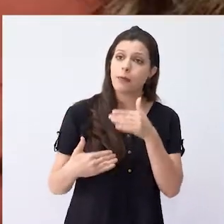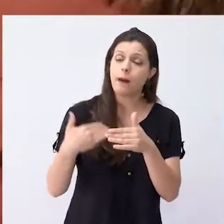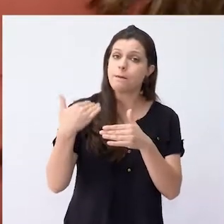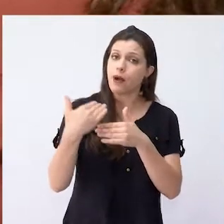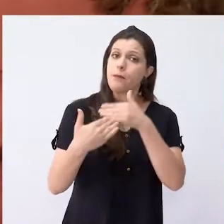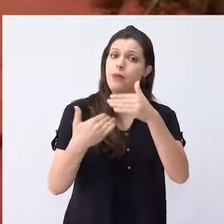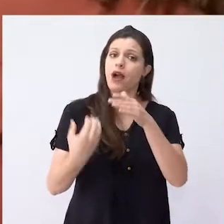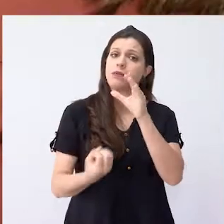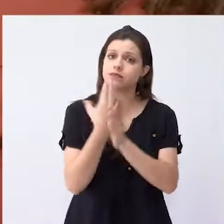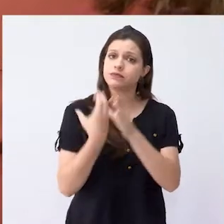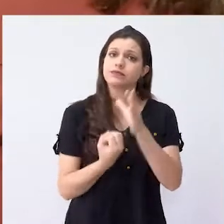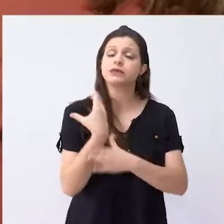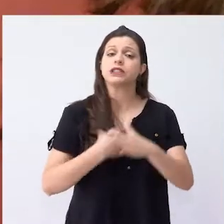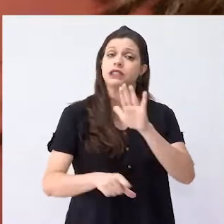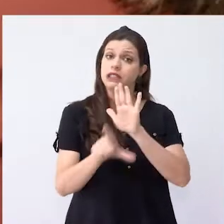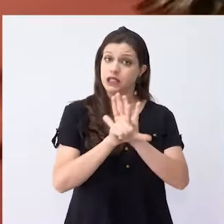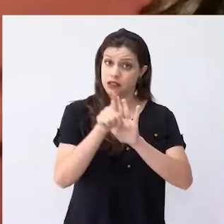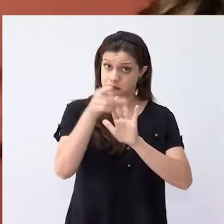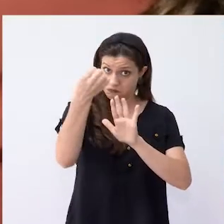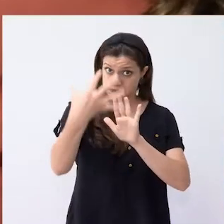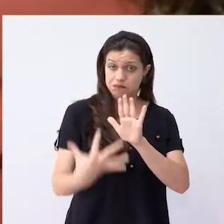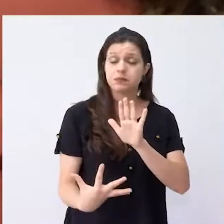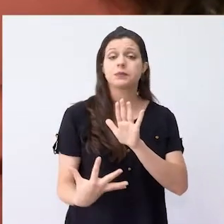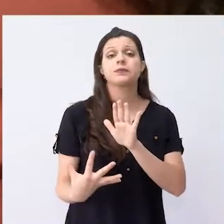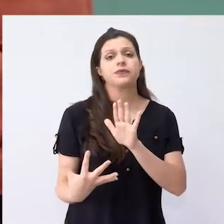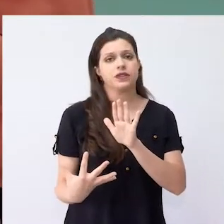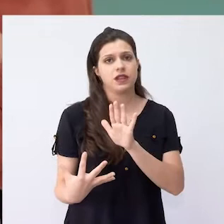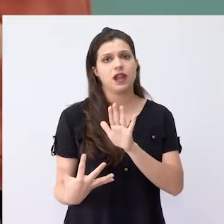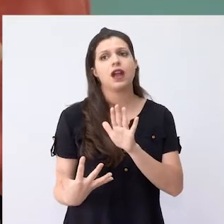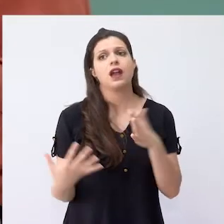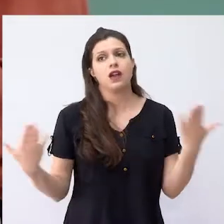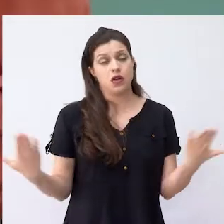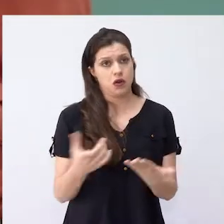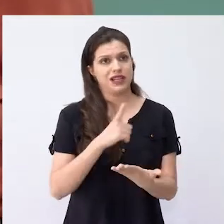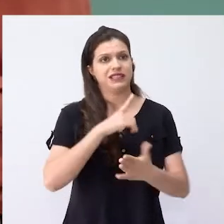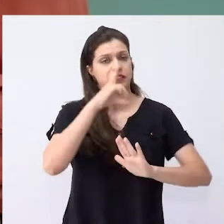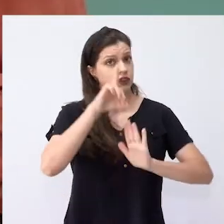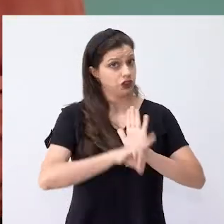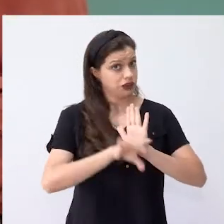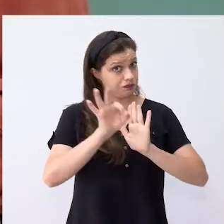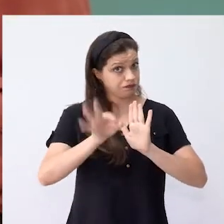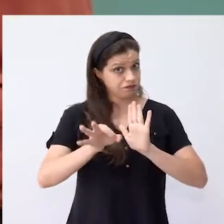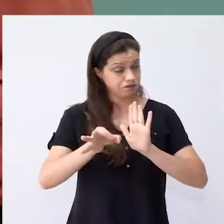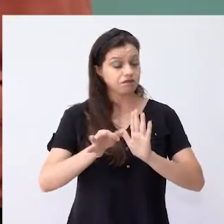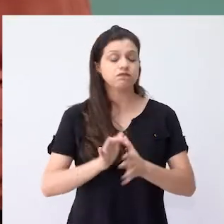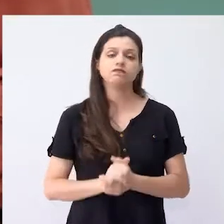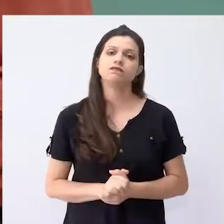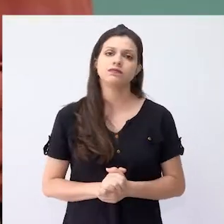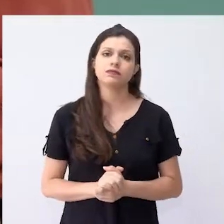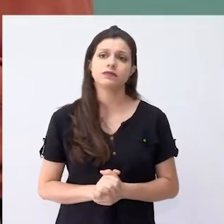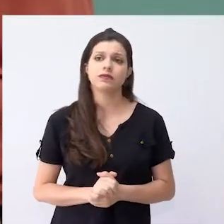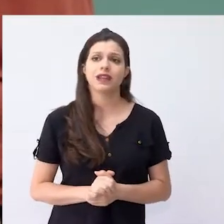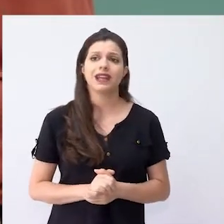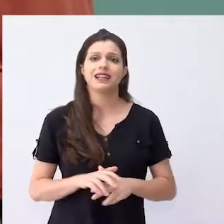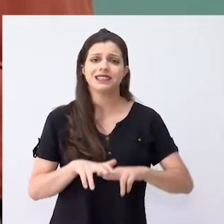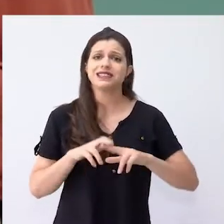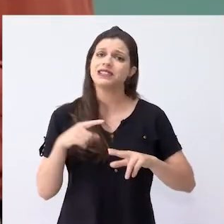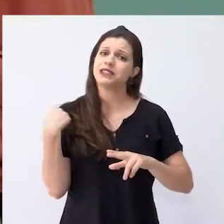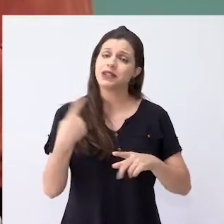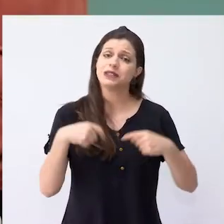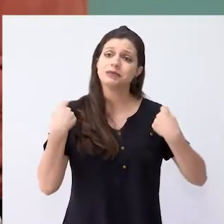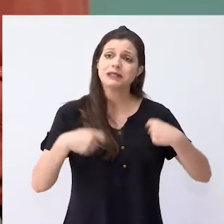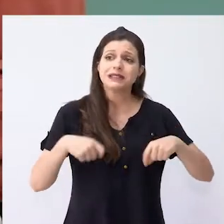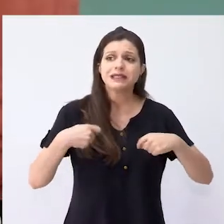desse arcabouço legal que você mencionou anteriormente, se fez esse reconhecimento de direitos. Então, a partir disso, a gente